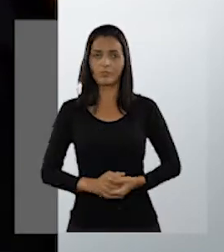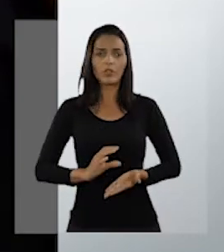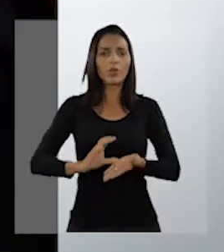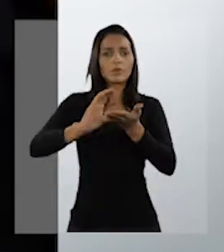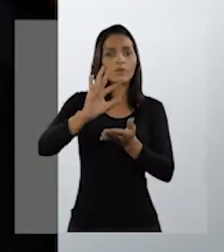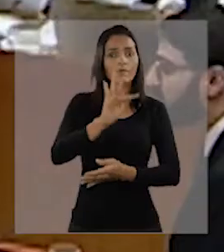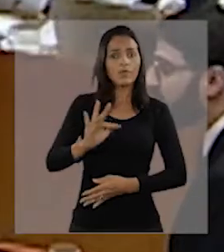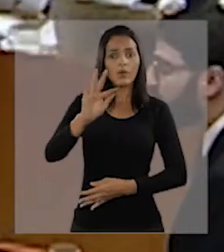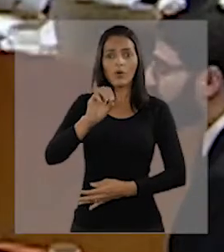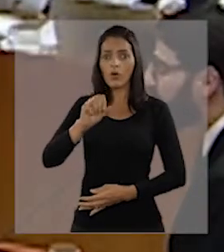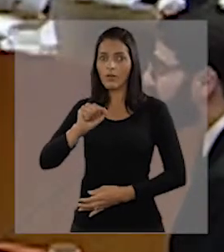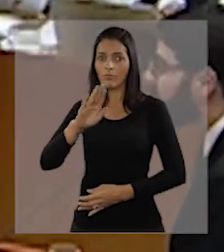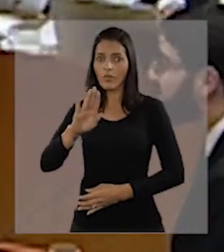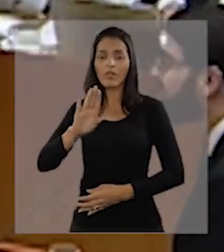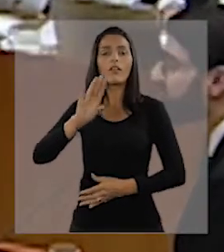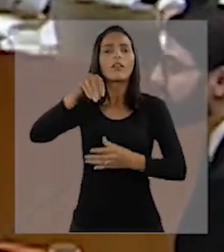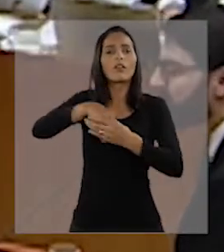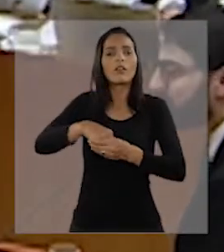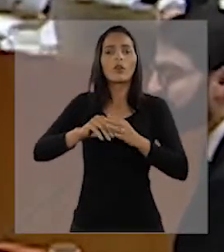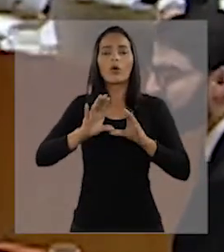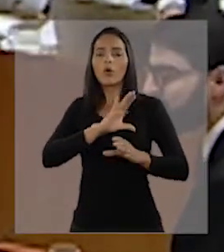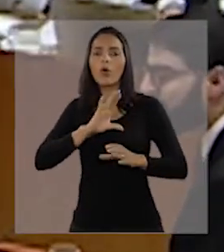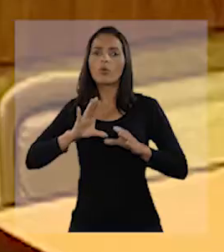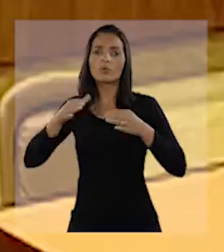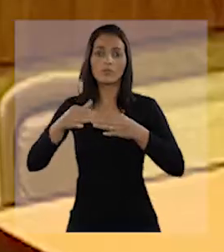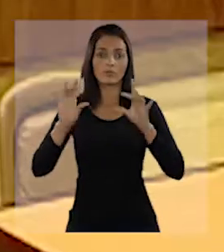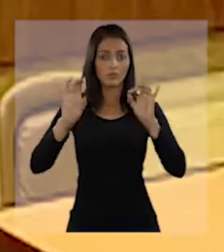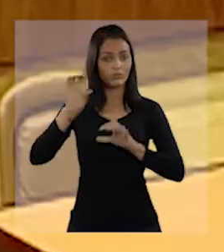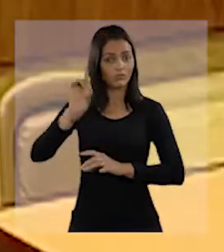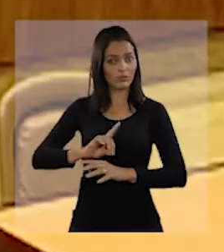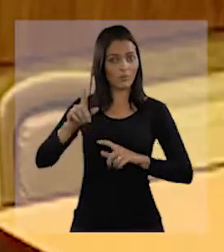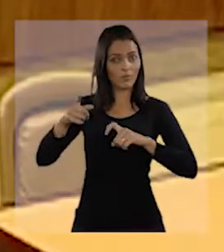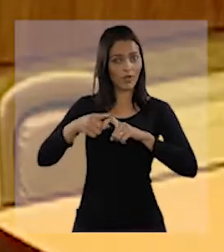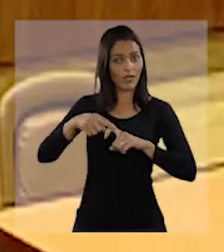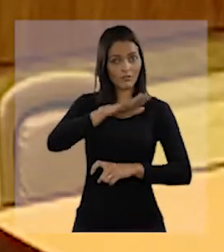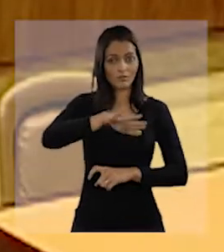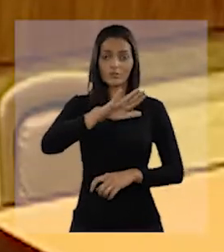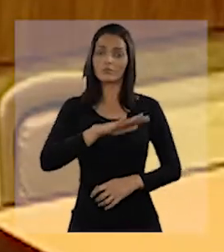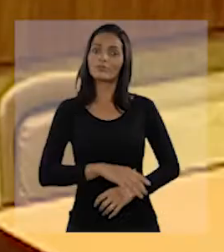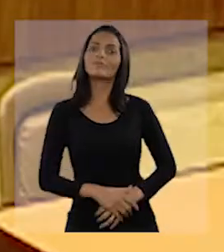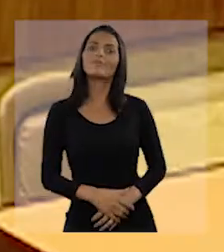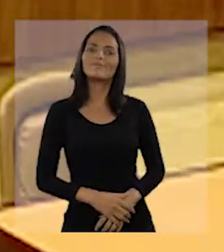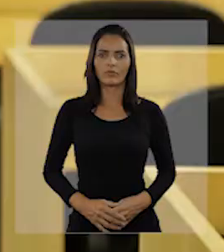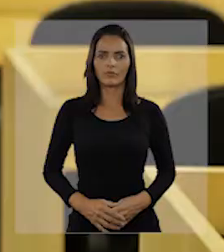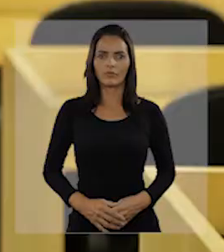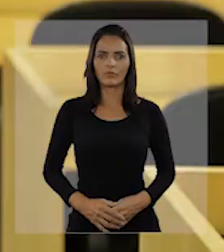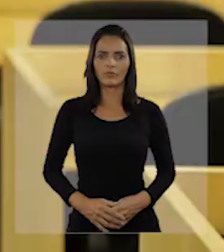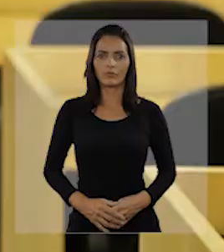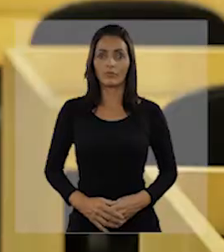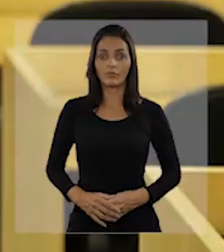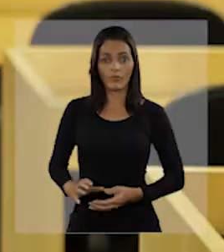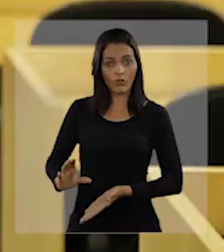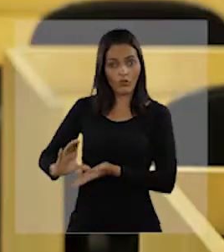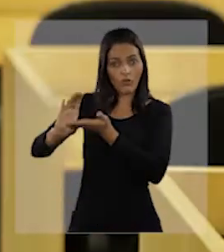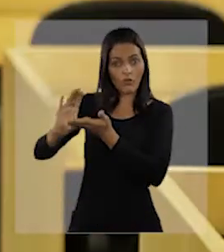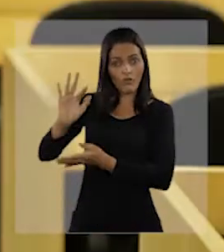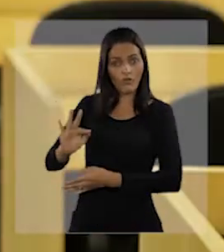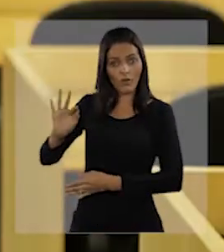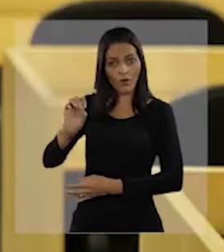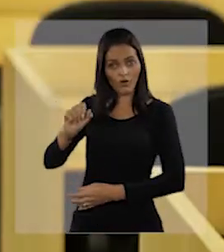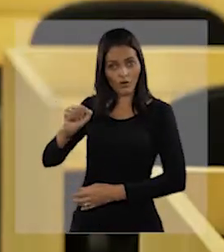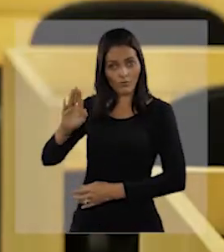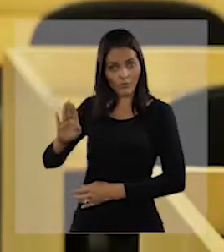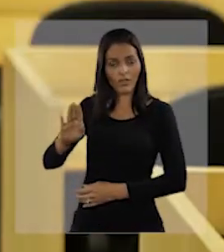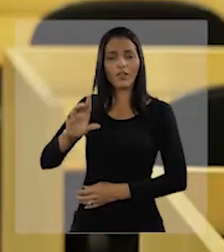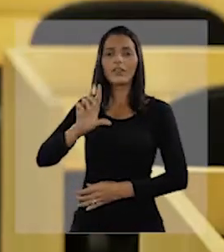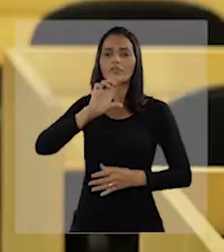Mello. Depois, o documento deve ser validado ou derrubado pelo plenário do STF. O Conselho Federal da OAB, por